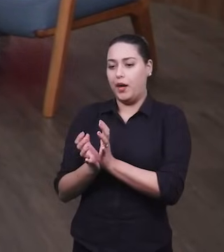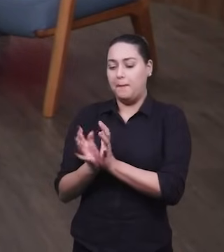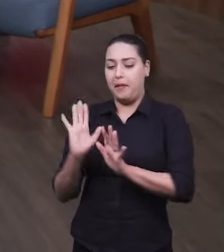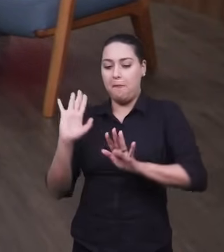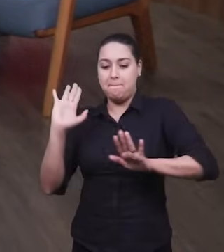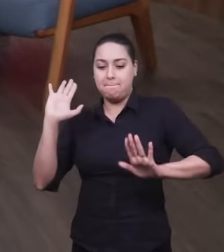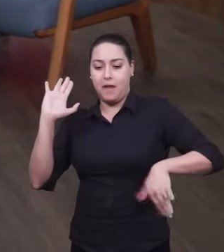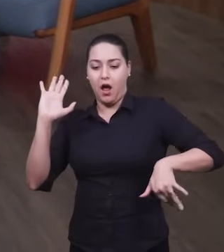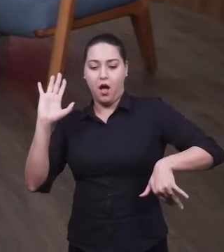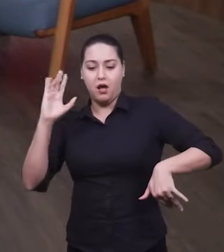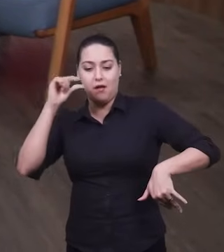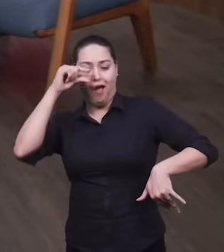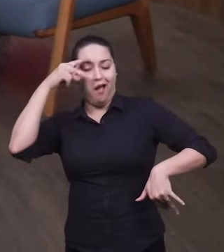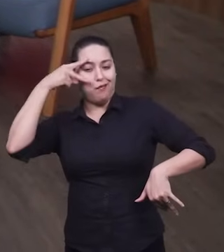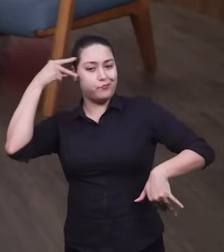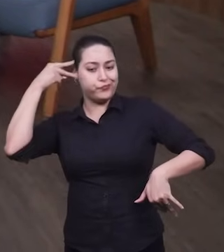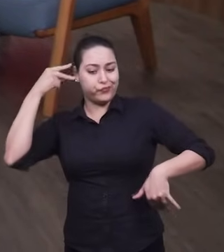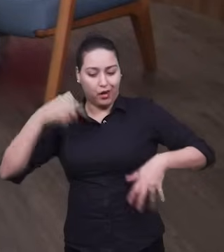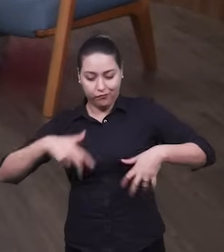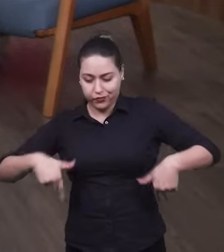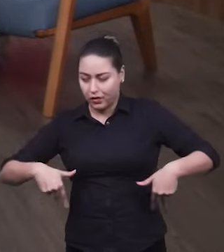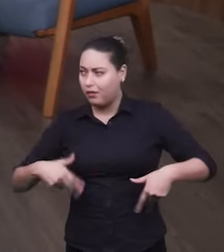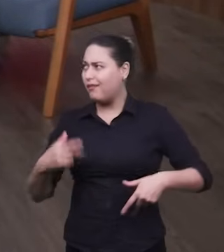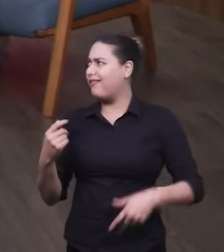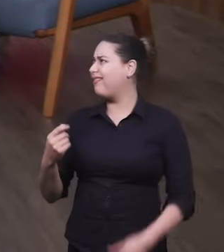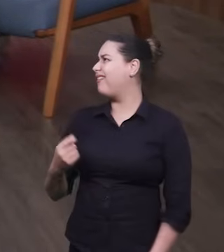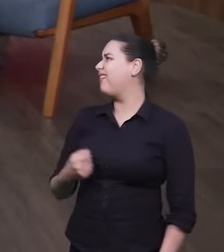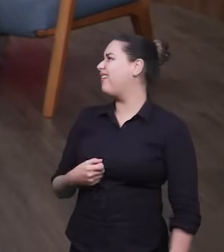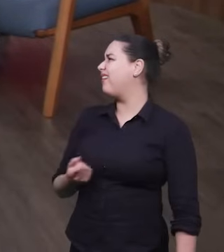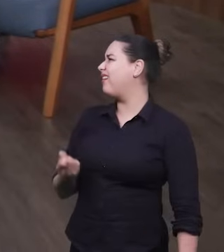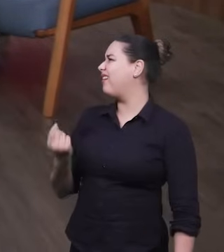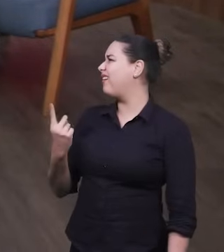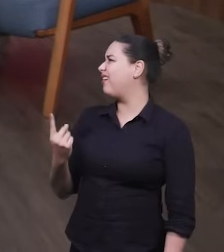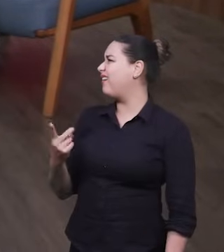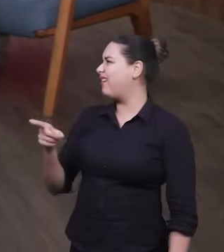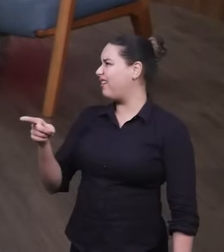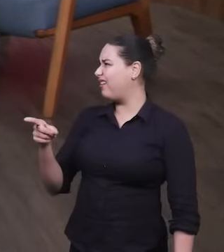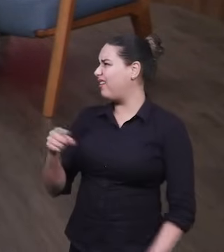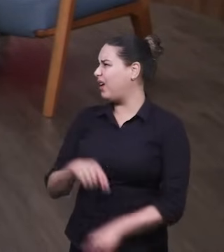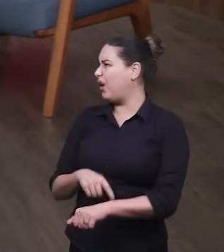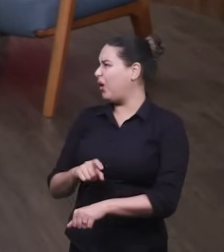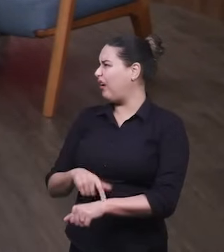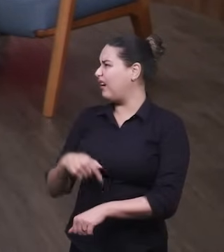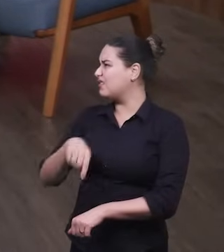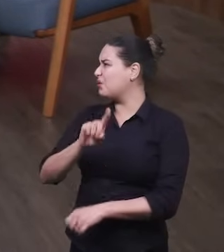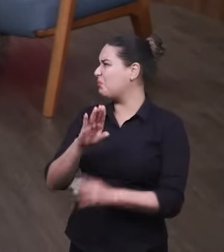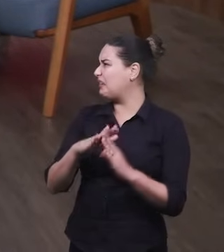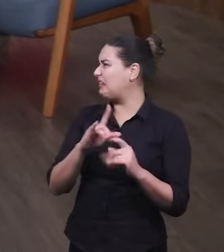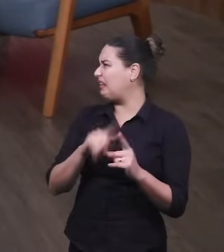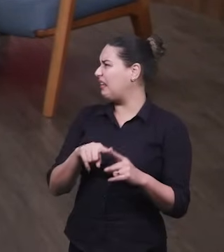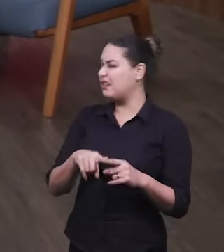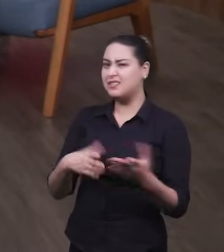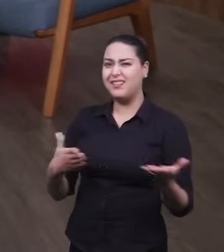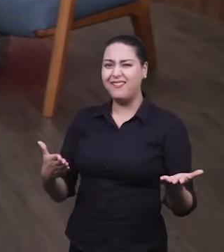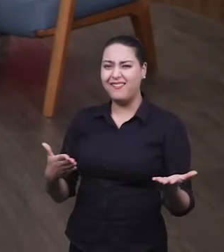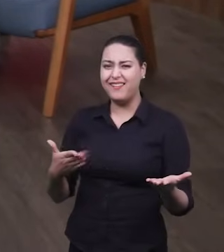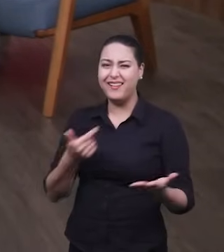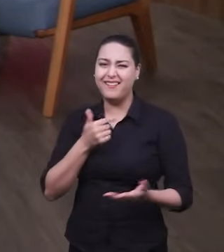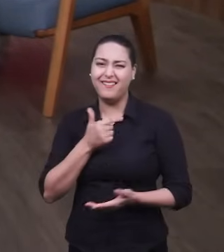olham para a gente às vezes. Estranho, né? Estranho. Bíblia na mão. Bíblia na mão. Isso é hora de ir para a igreja, um sol